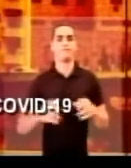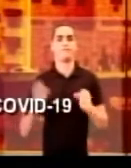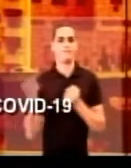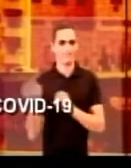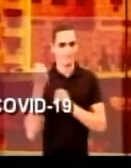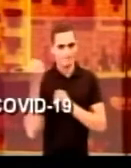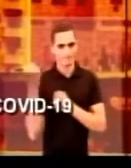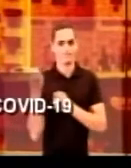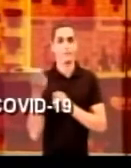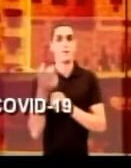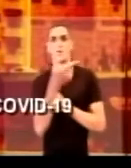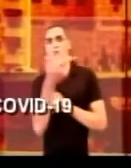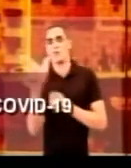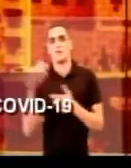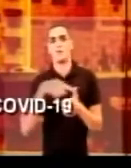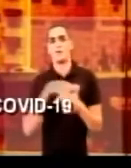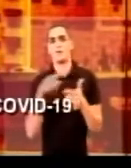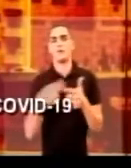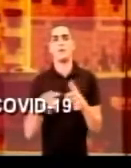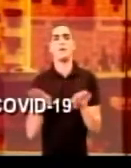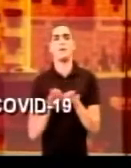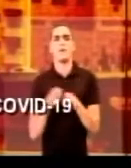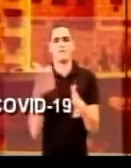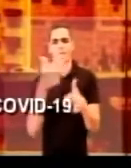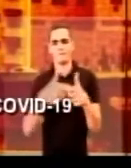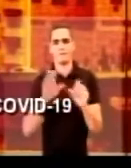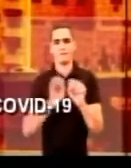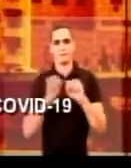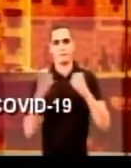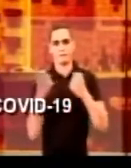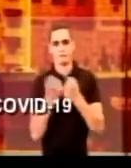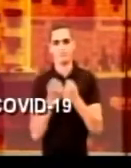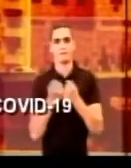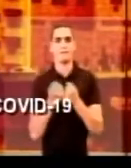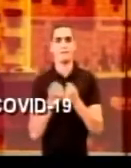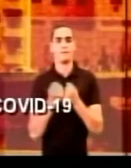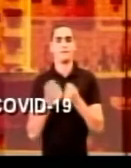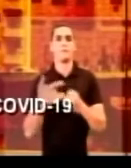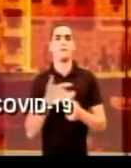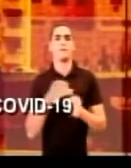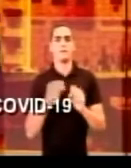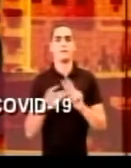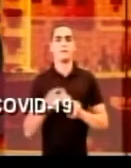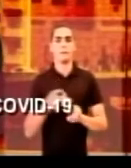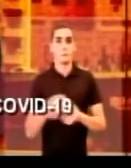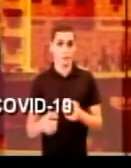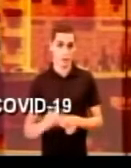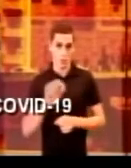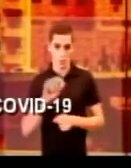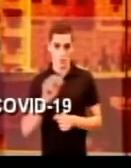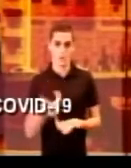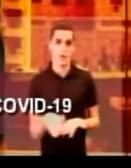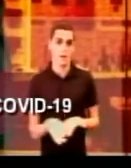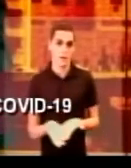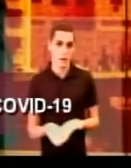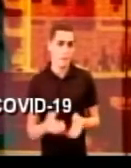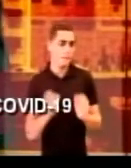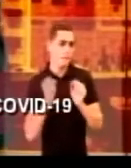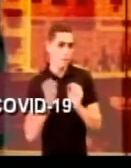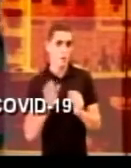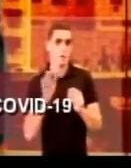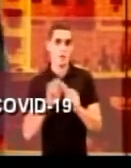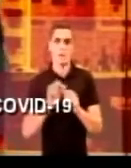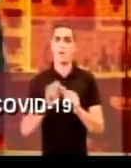o colapso do sistema de saúde. O que faz um sistema de saúde